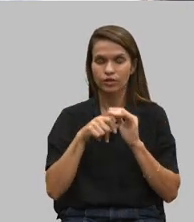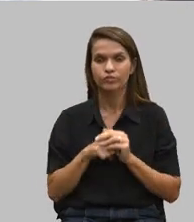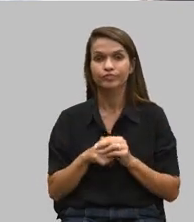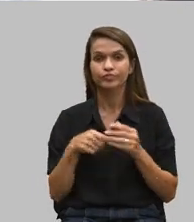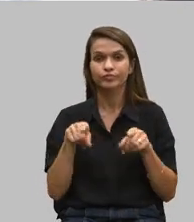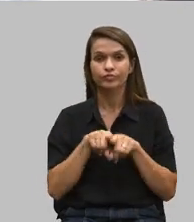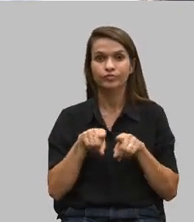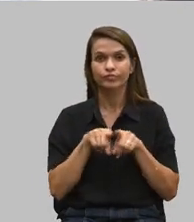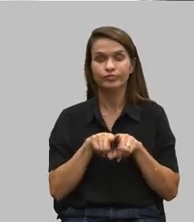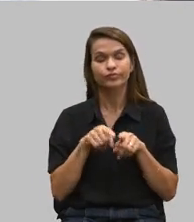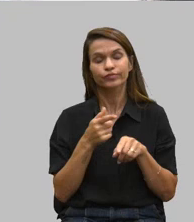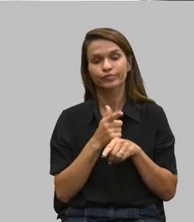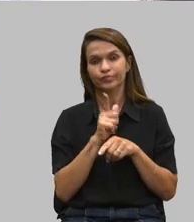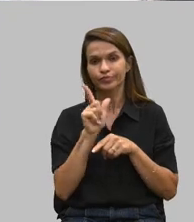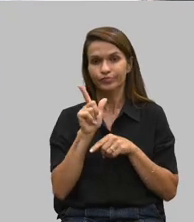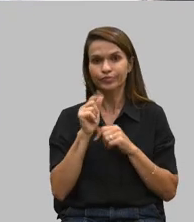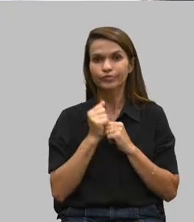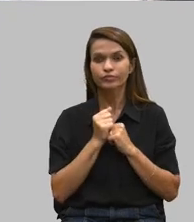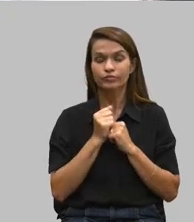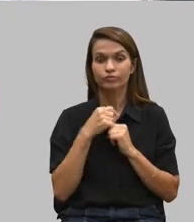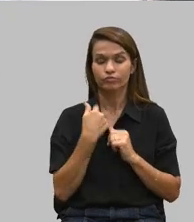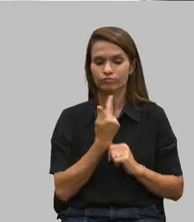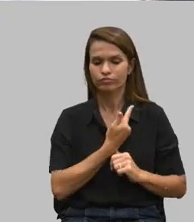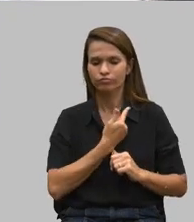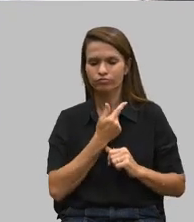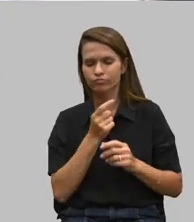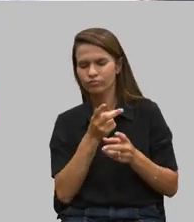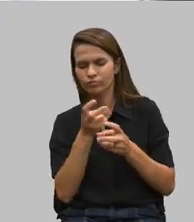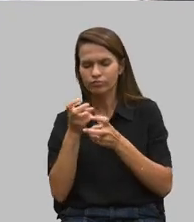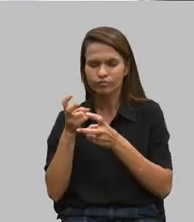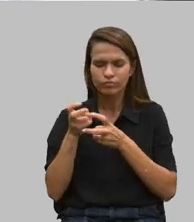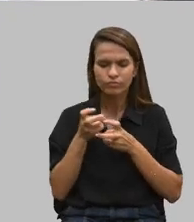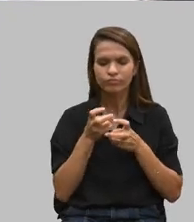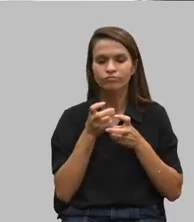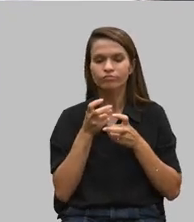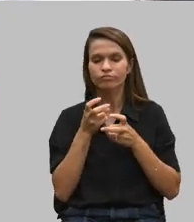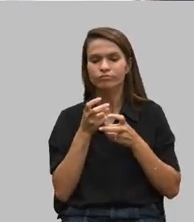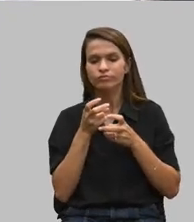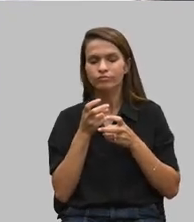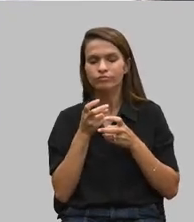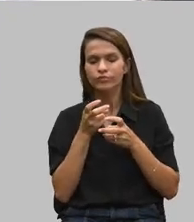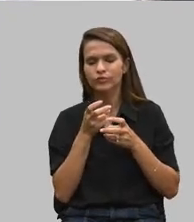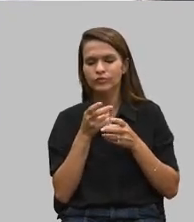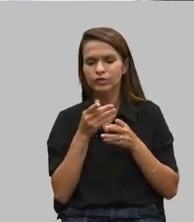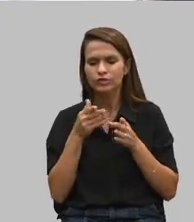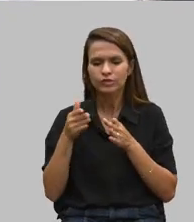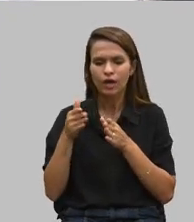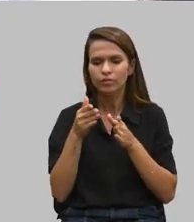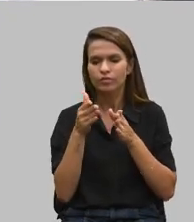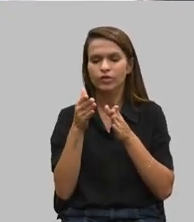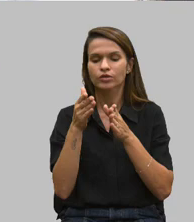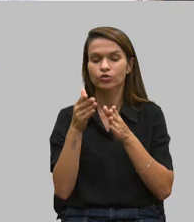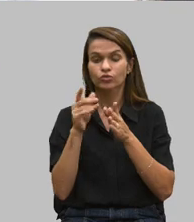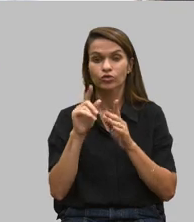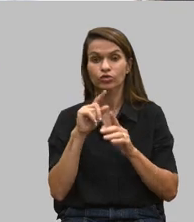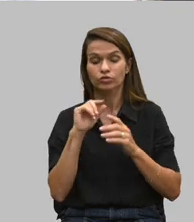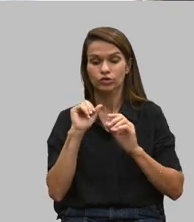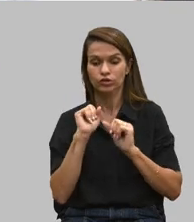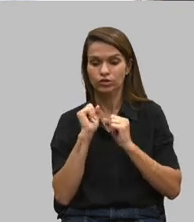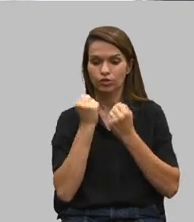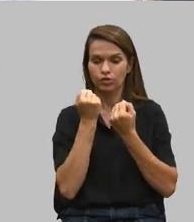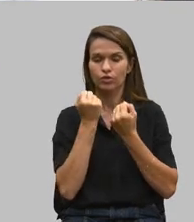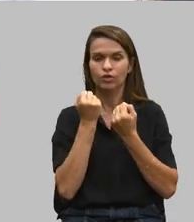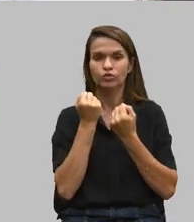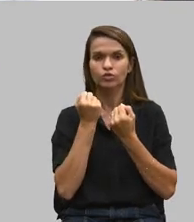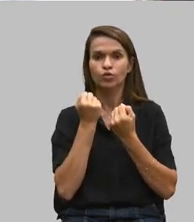uma outra coisa quando a gente faz essa triagem nós estamos assegurando aos estudantes o